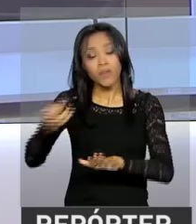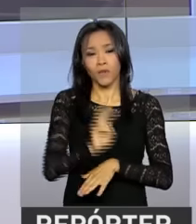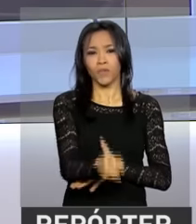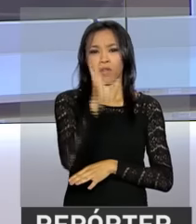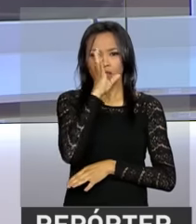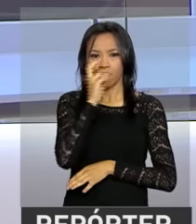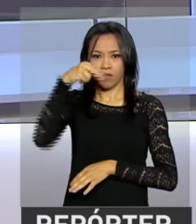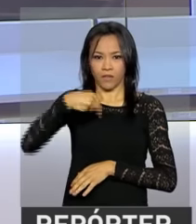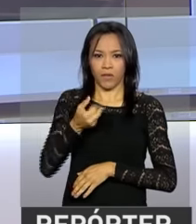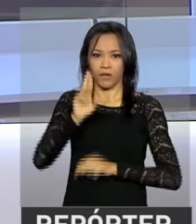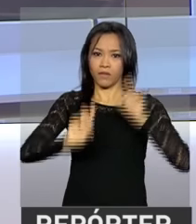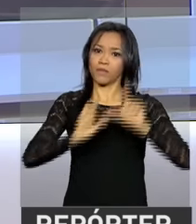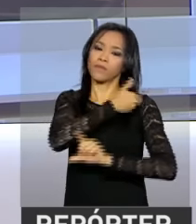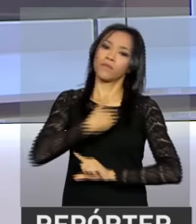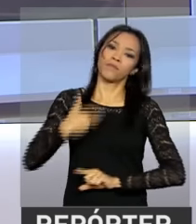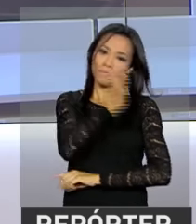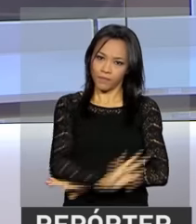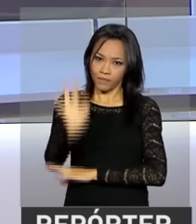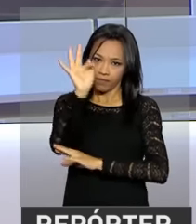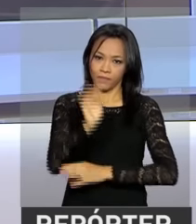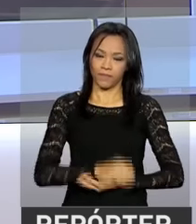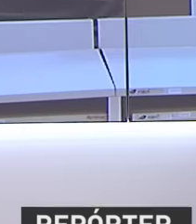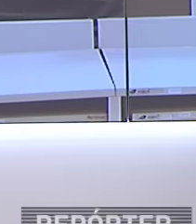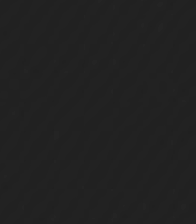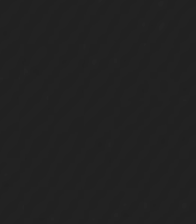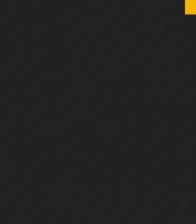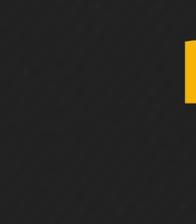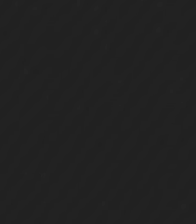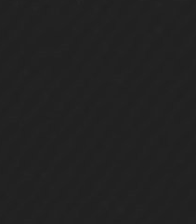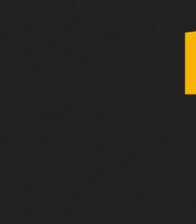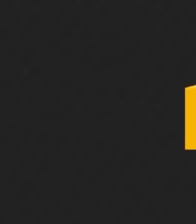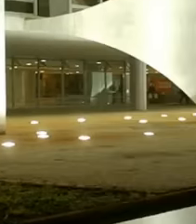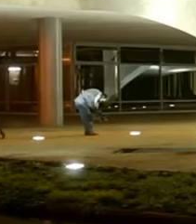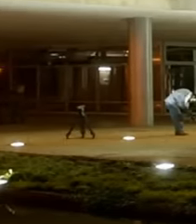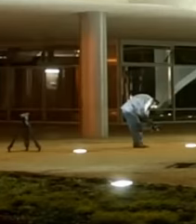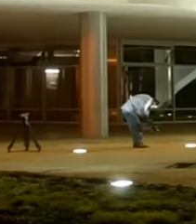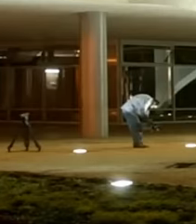continue com a gente aqui na NBR, a TV do Governo Federal. Música